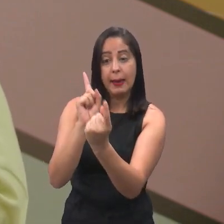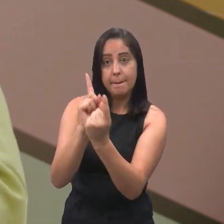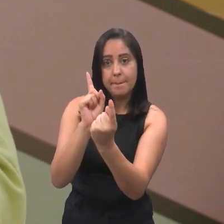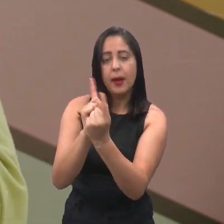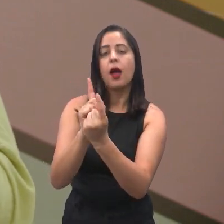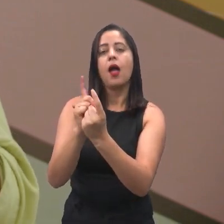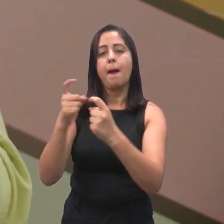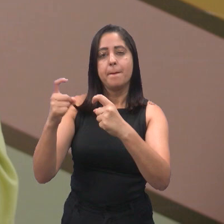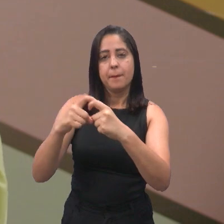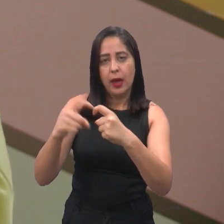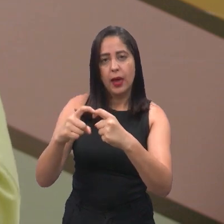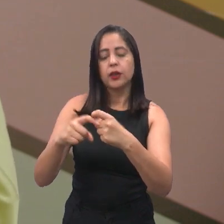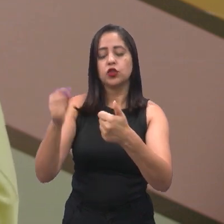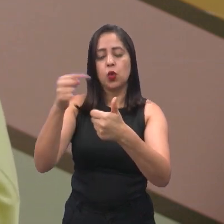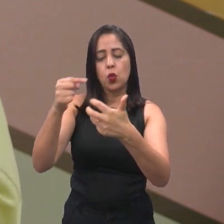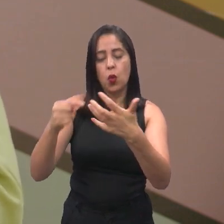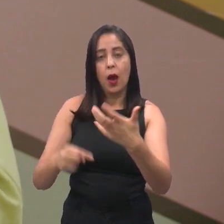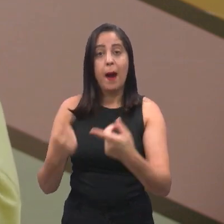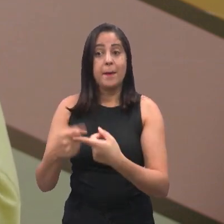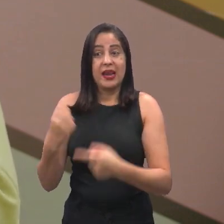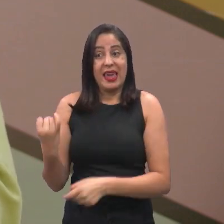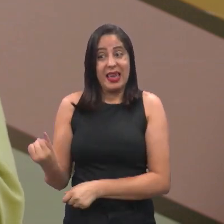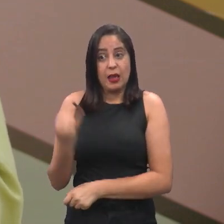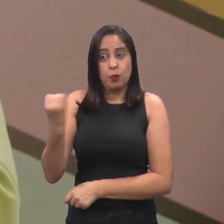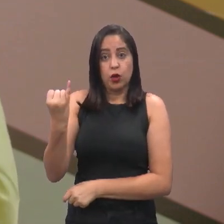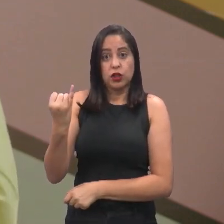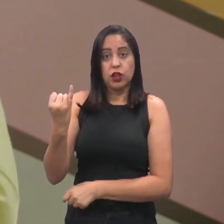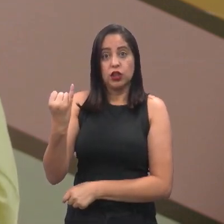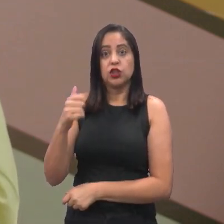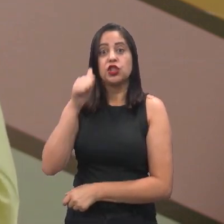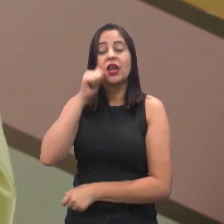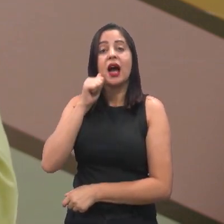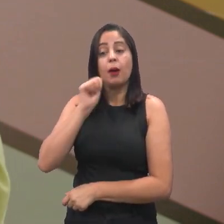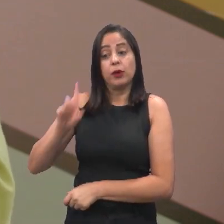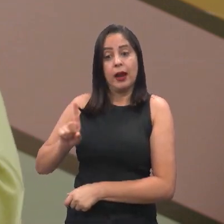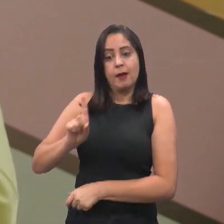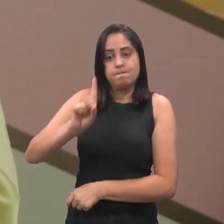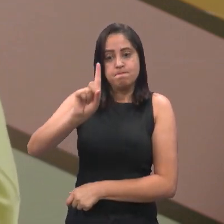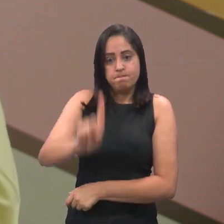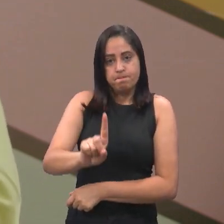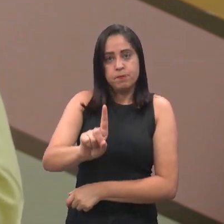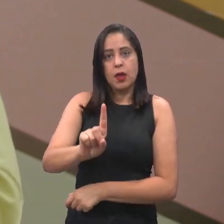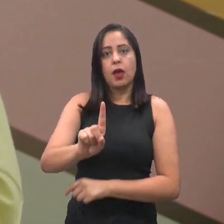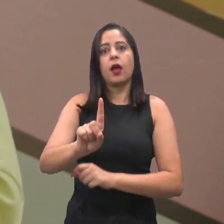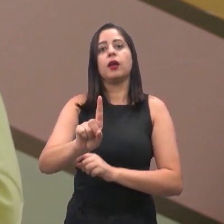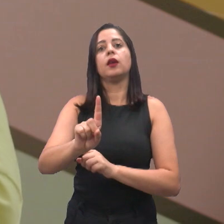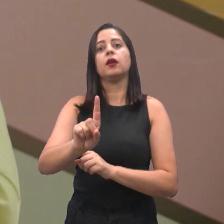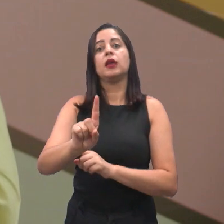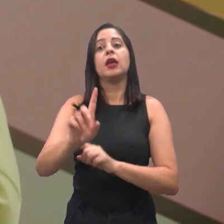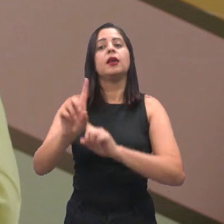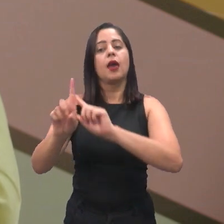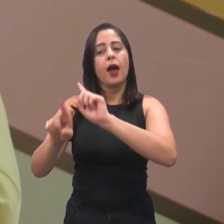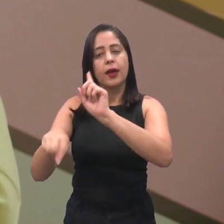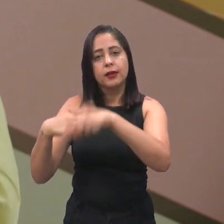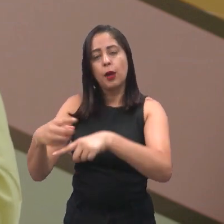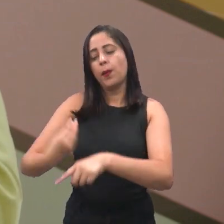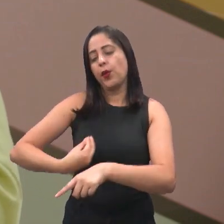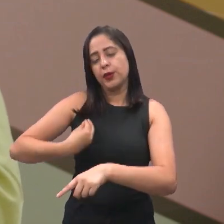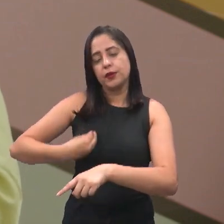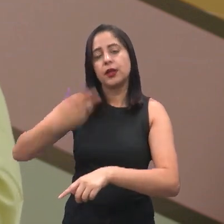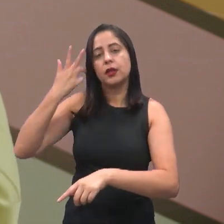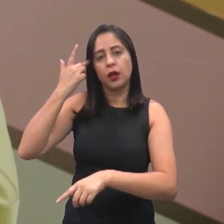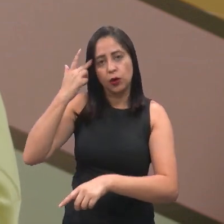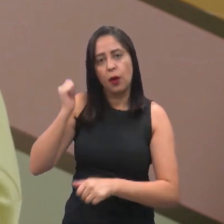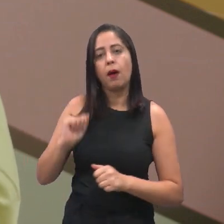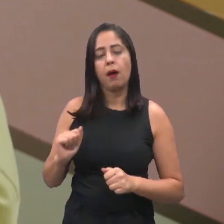que essa mulher seja amparada em todos os campos para que ela possa retornar às suas atividades. E não falo só as atividades profissionais,